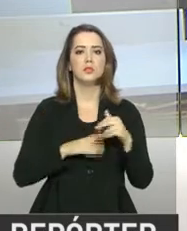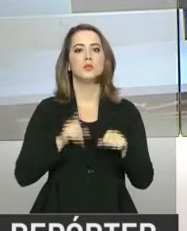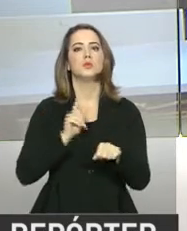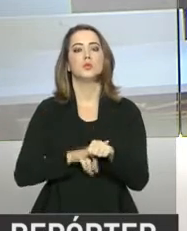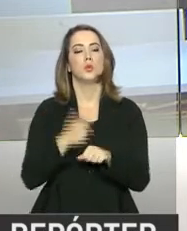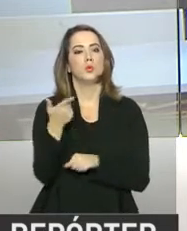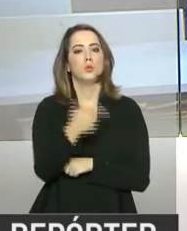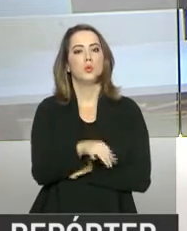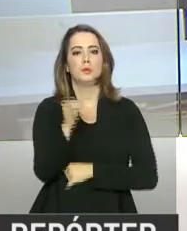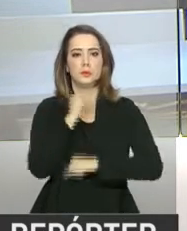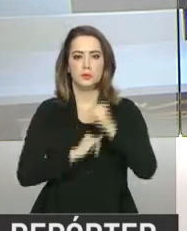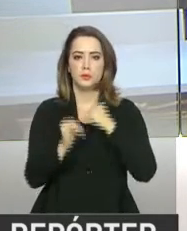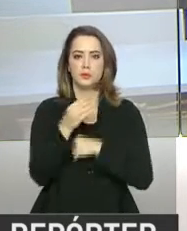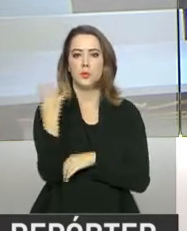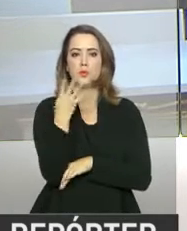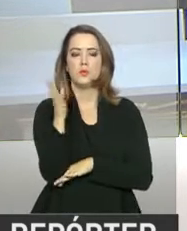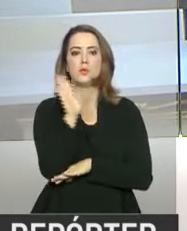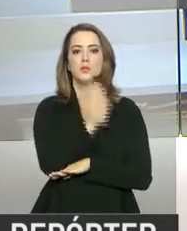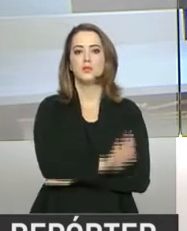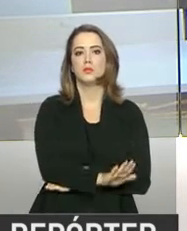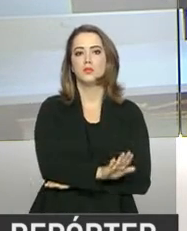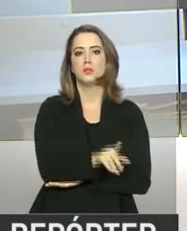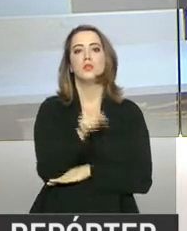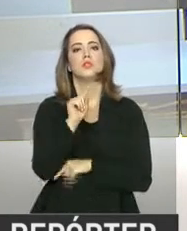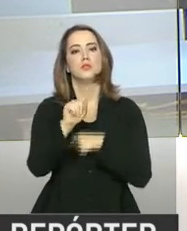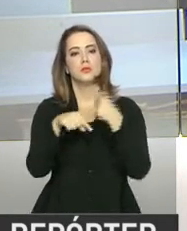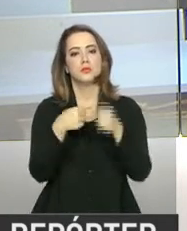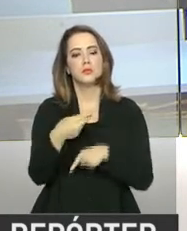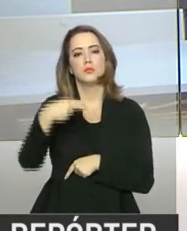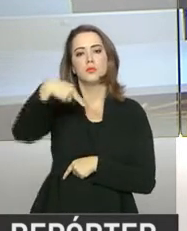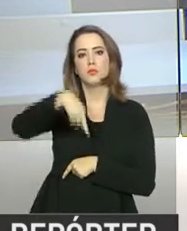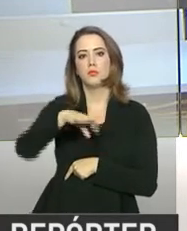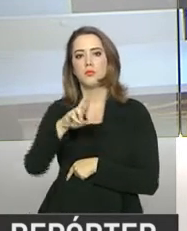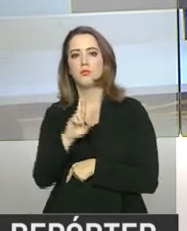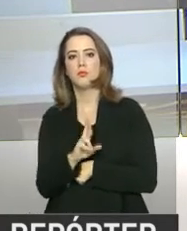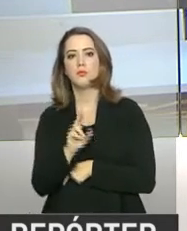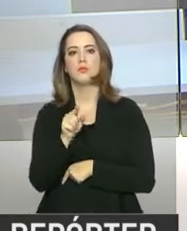com outras informações ou às 16h, na próxima edição